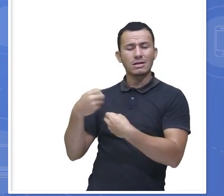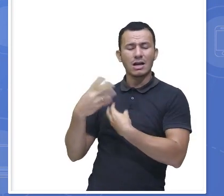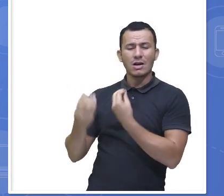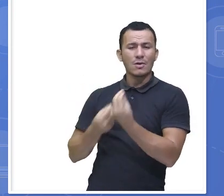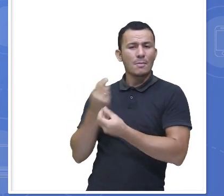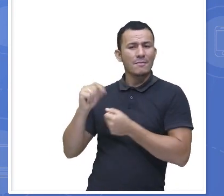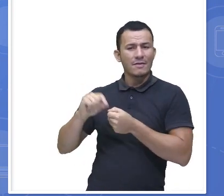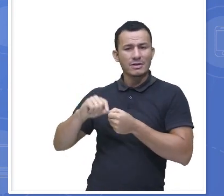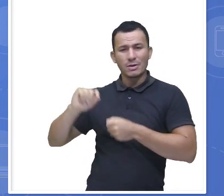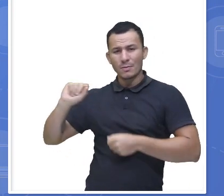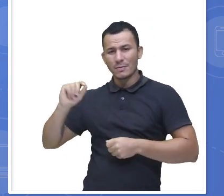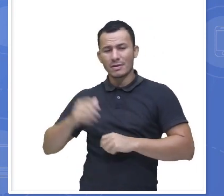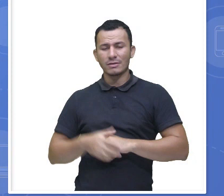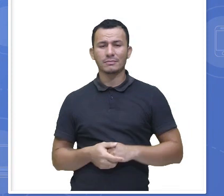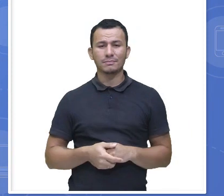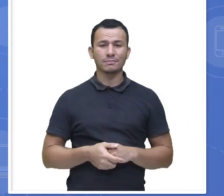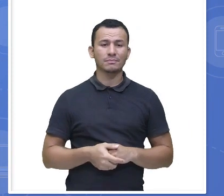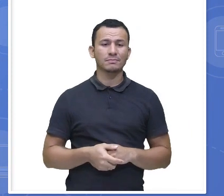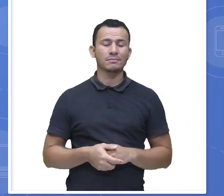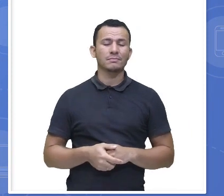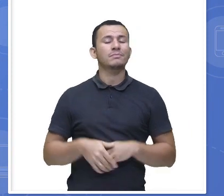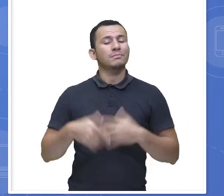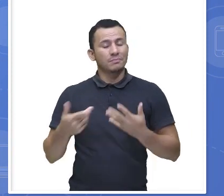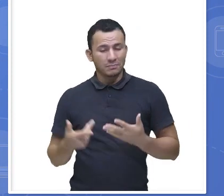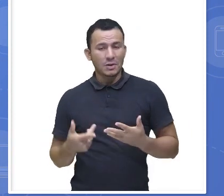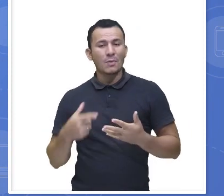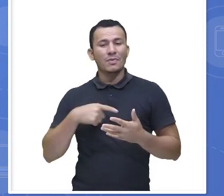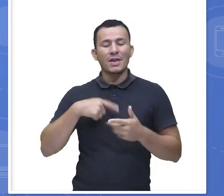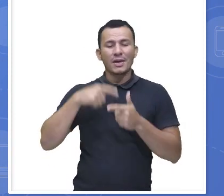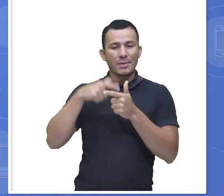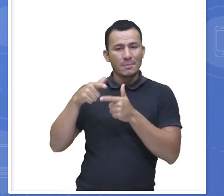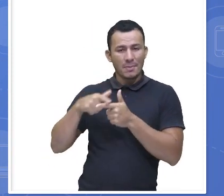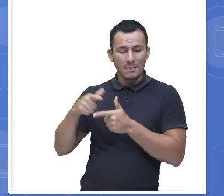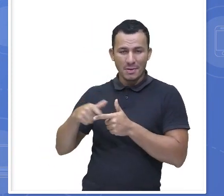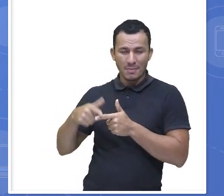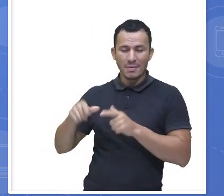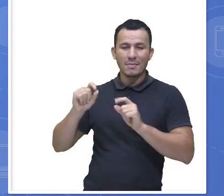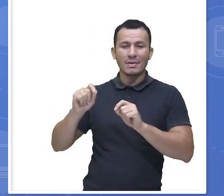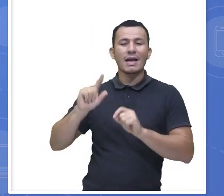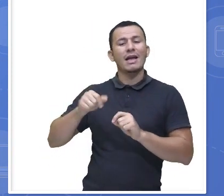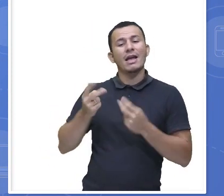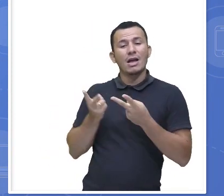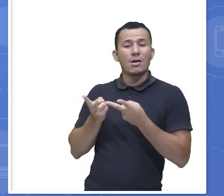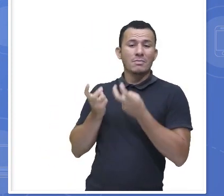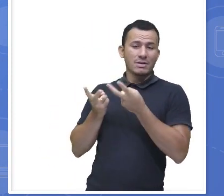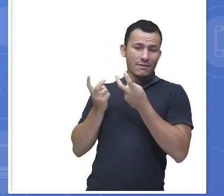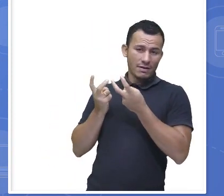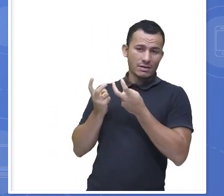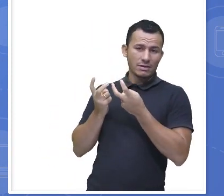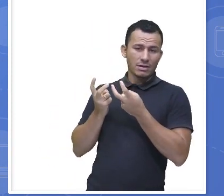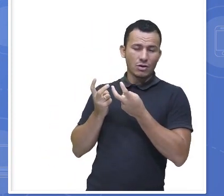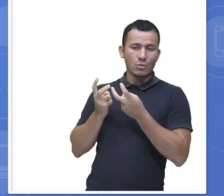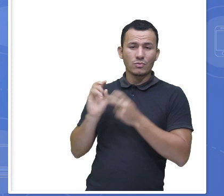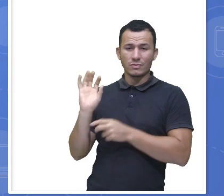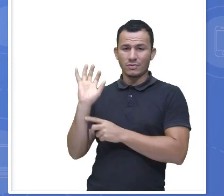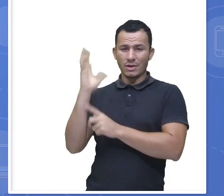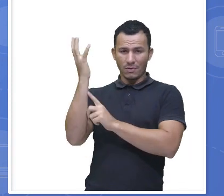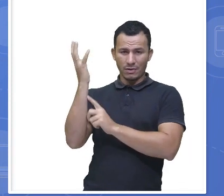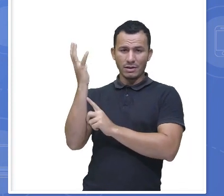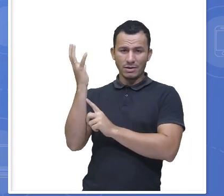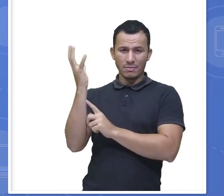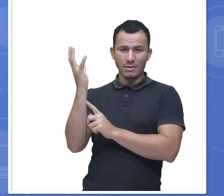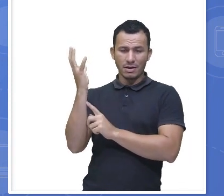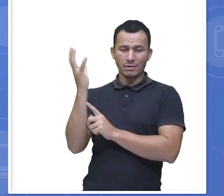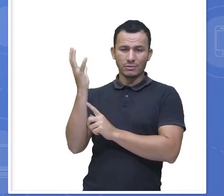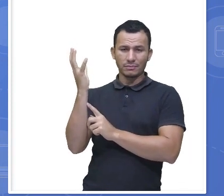assim, os elementos do problema constituíam-se na própria observação dos fatos e